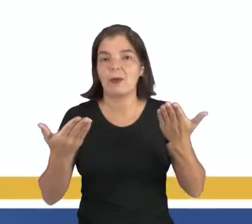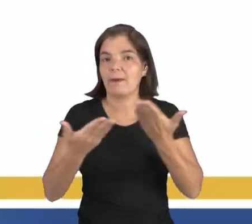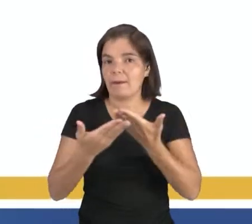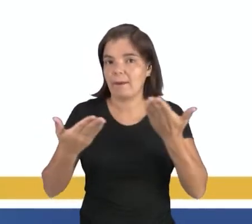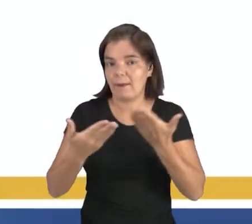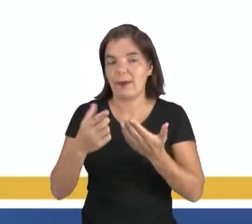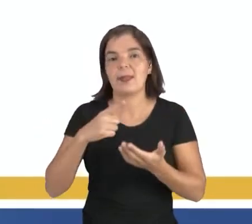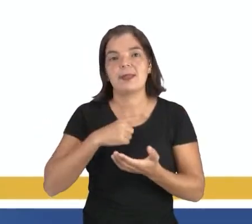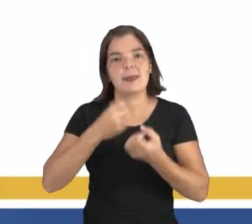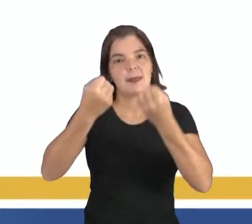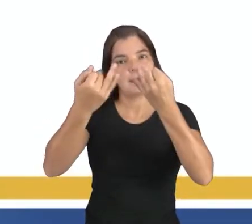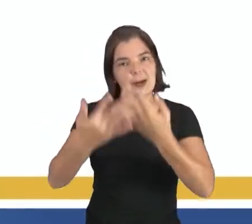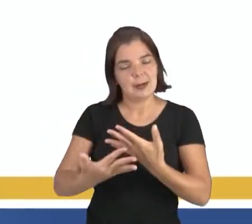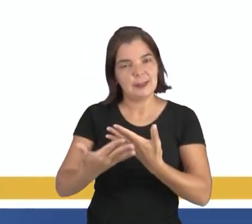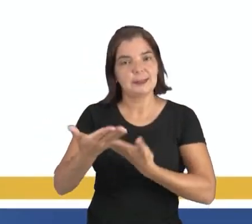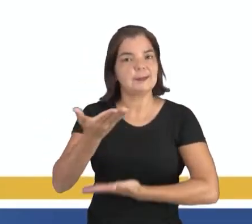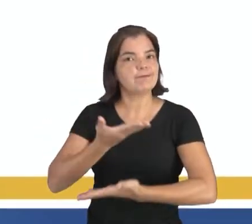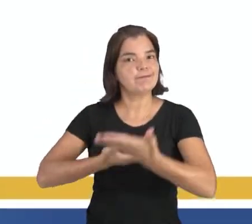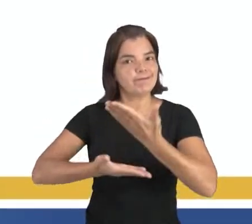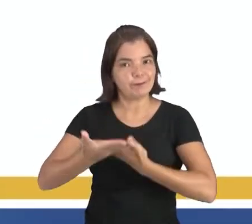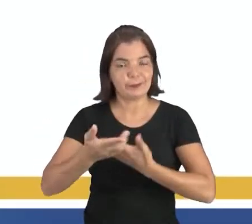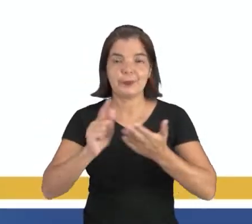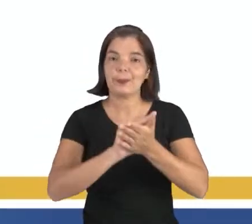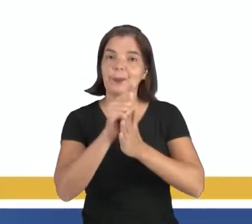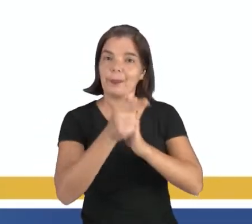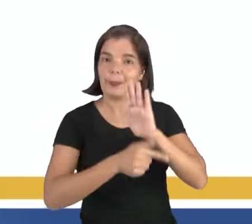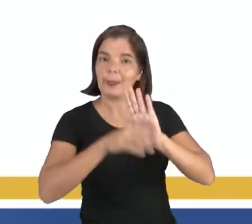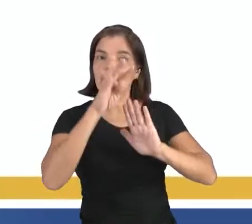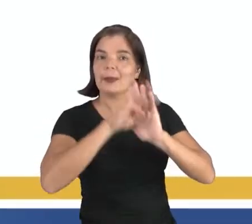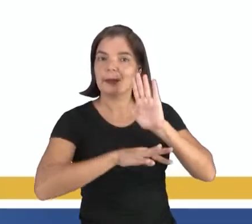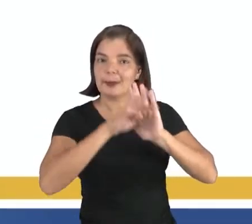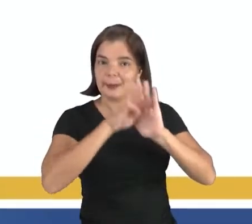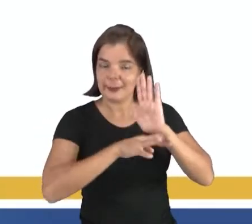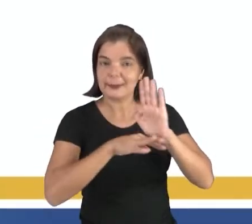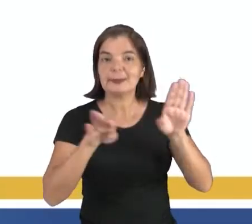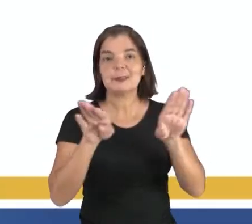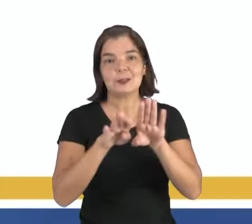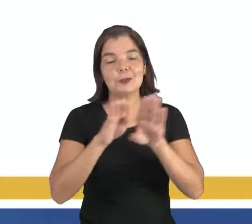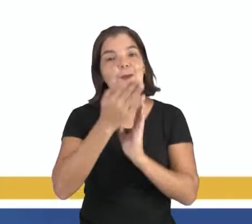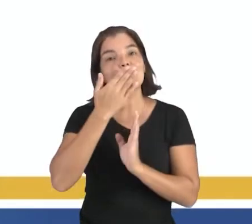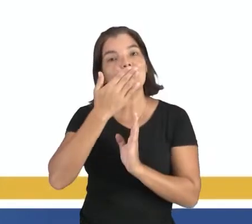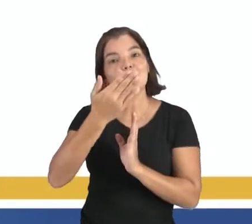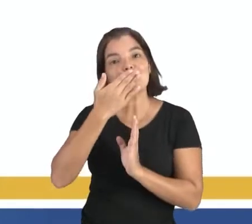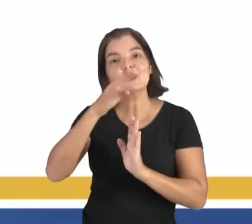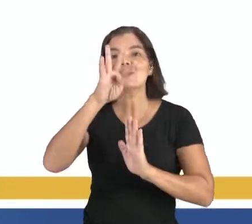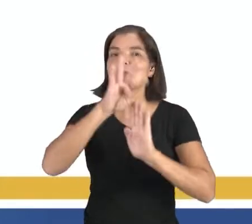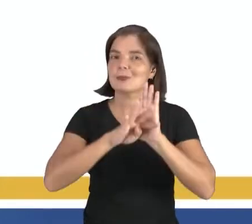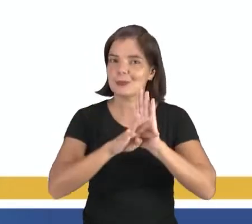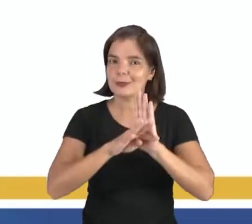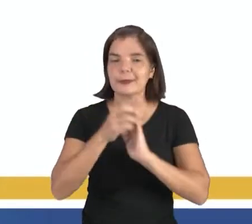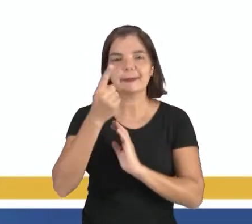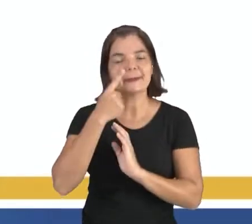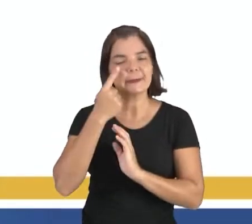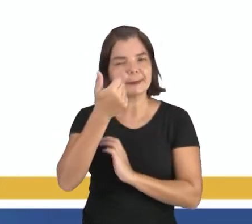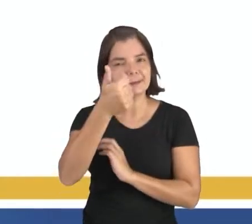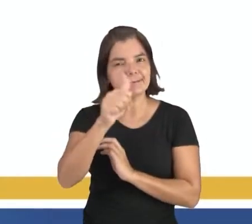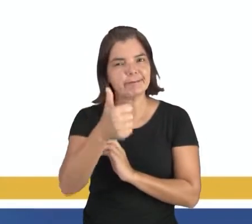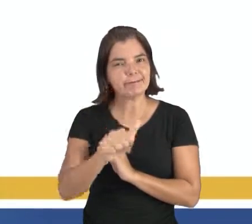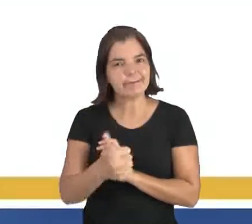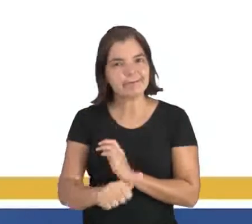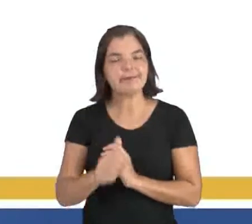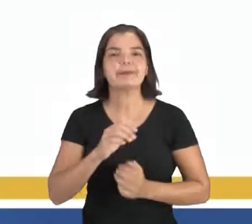Agora, estamos fazendo um paralelo entre gênero textual e tipos de texto. Vamos